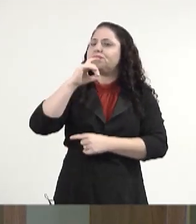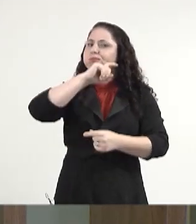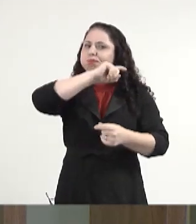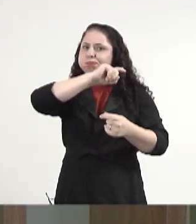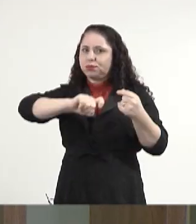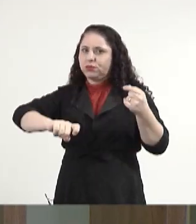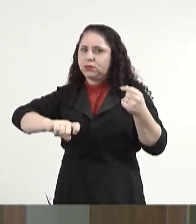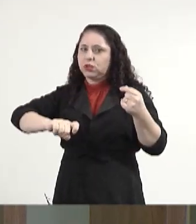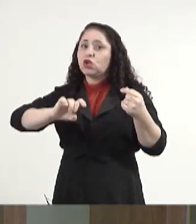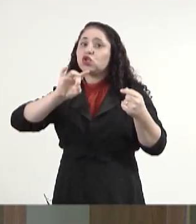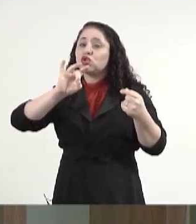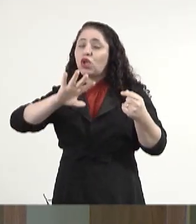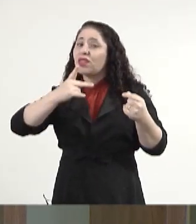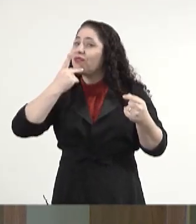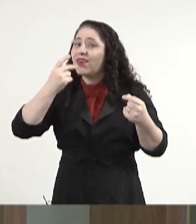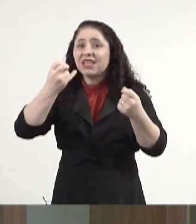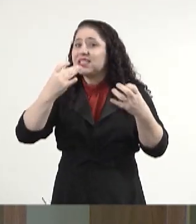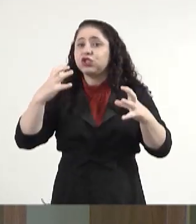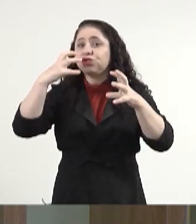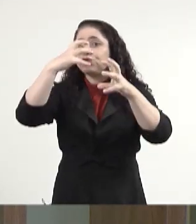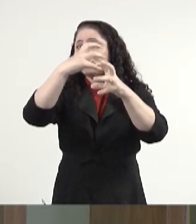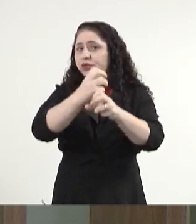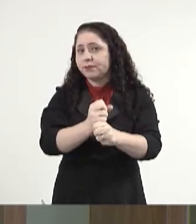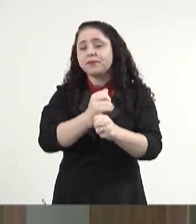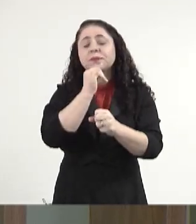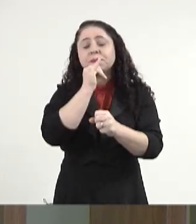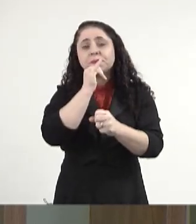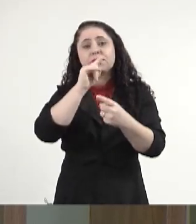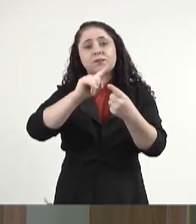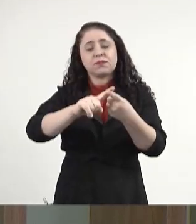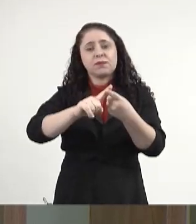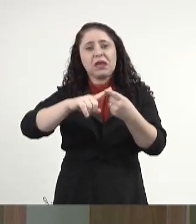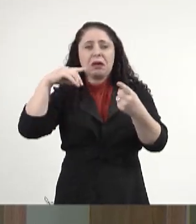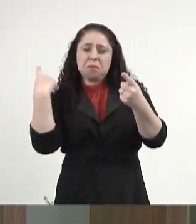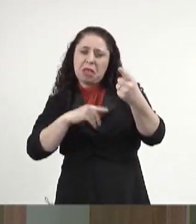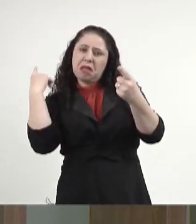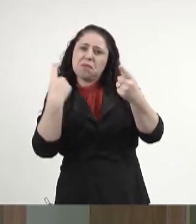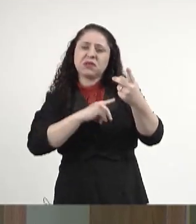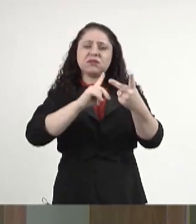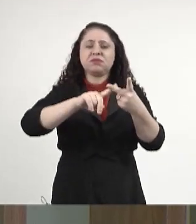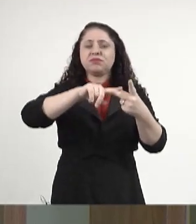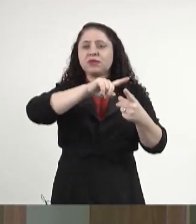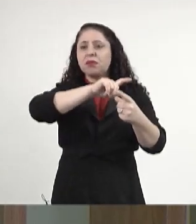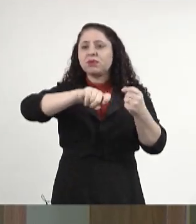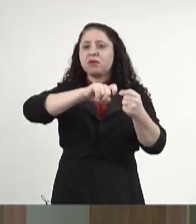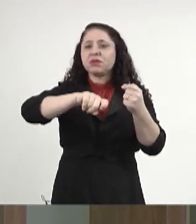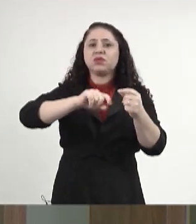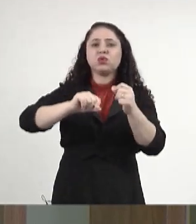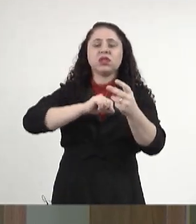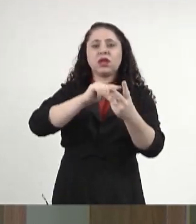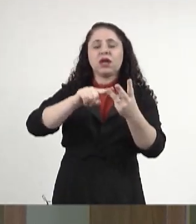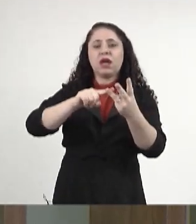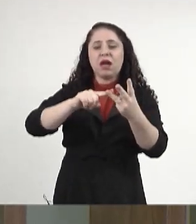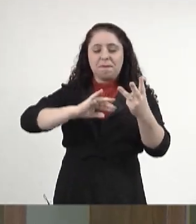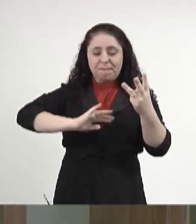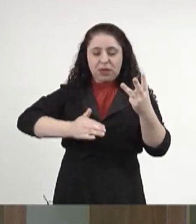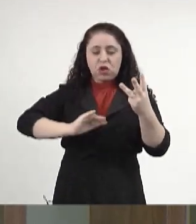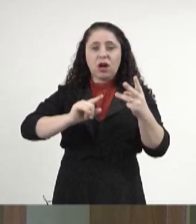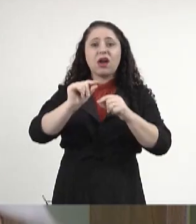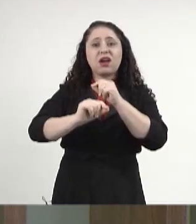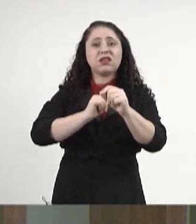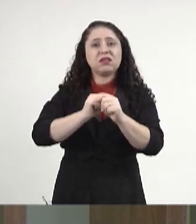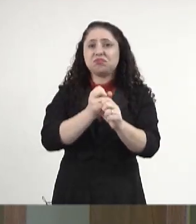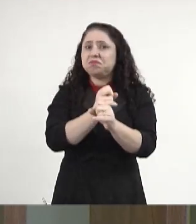de vulnerável. Nós não estamos contabilizando aí, por exemplo, maus tratos, exploração sexual, pedofilia. Então, se a gente